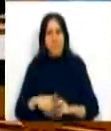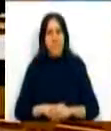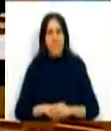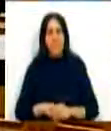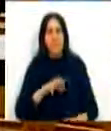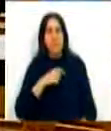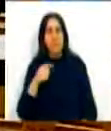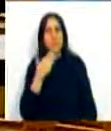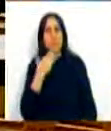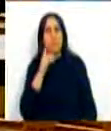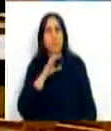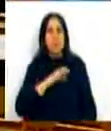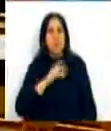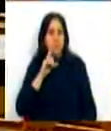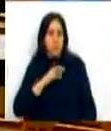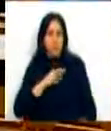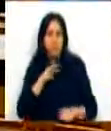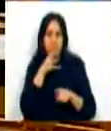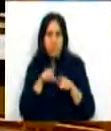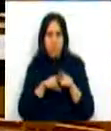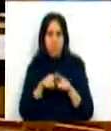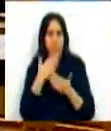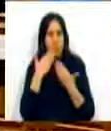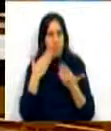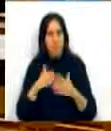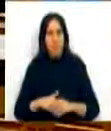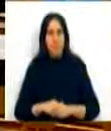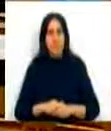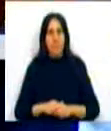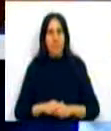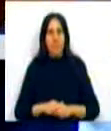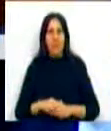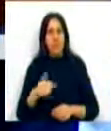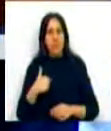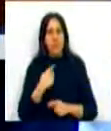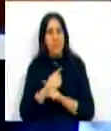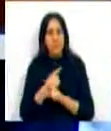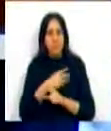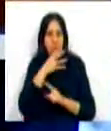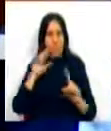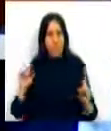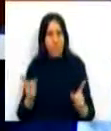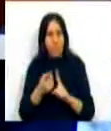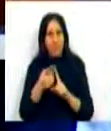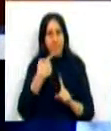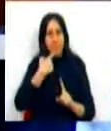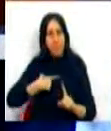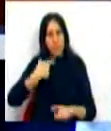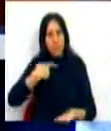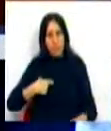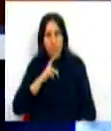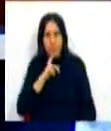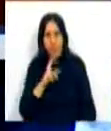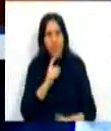Muito obrigado, Sr. Presidente. Muito obrigado, Srs. E Srs. Deputados. Vou, em registro telegráfico, responder a várias questões. Primeiro,